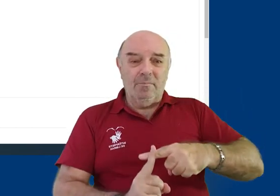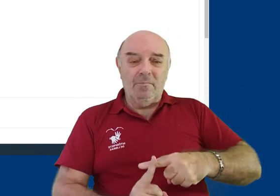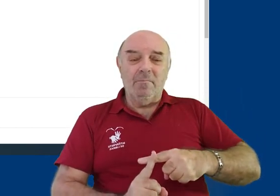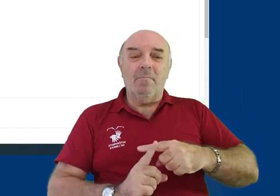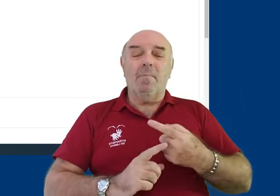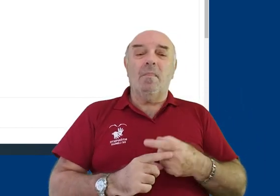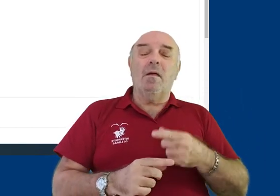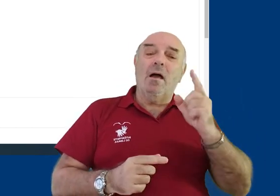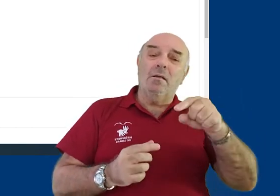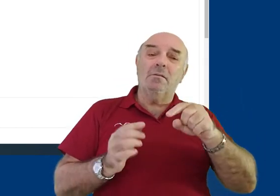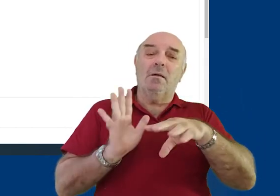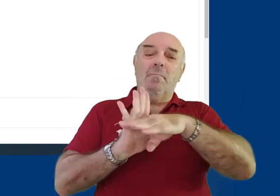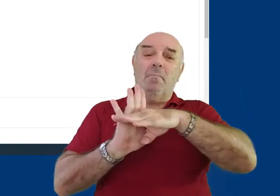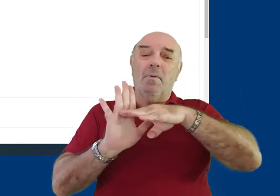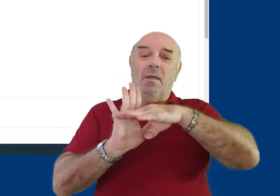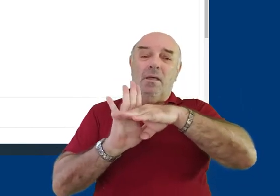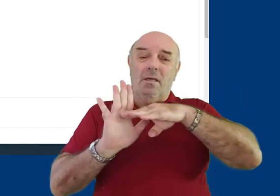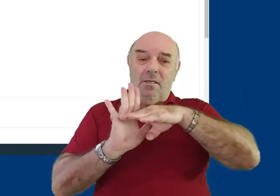ponderada simples.